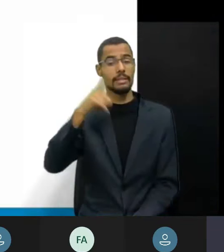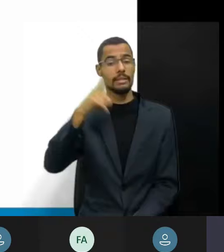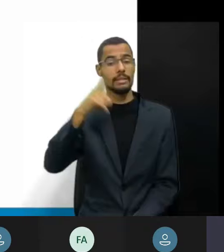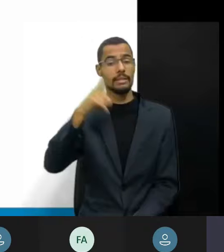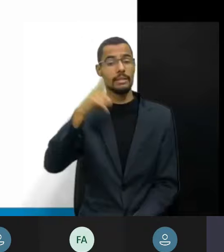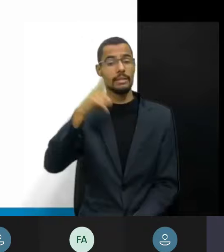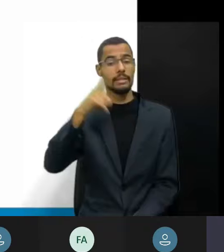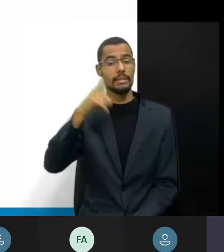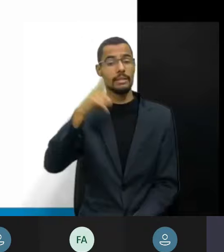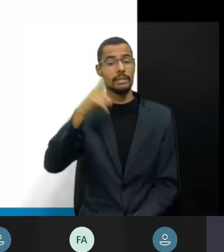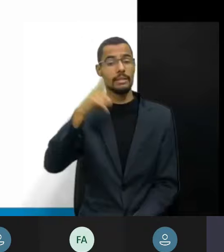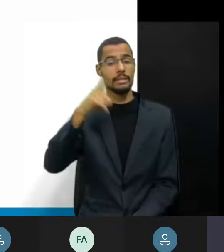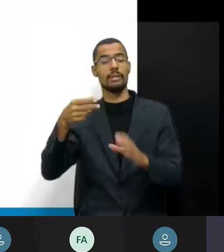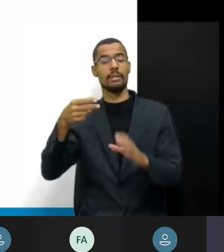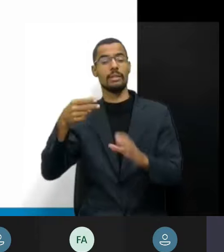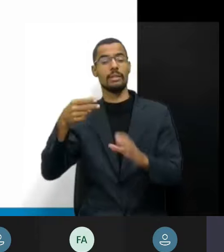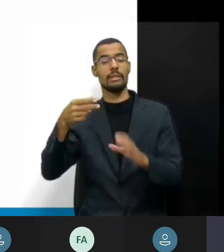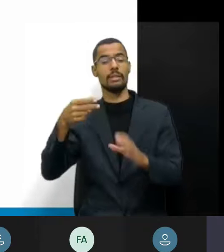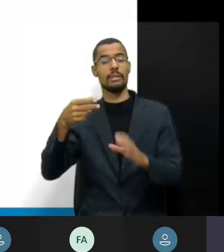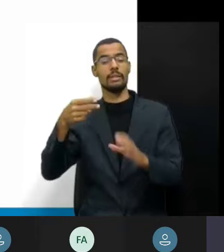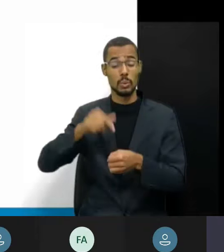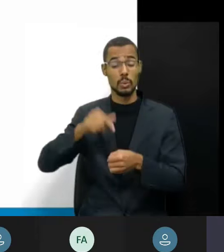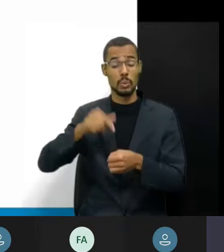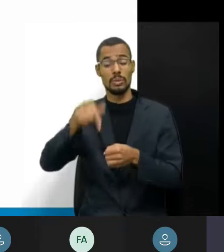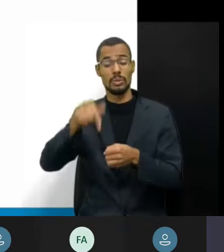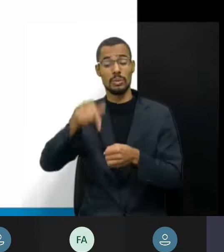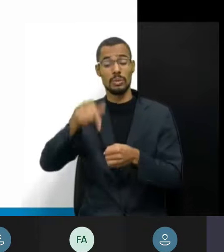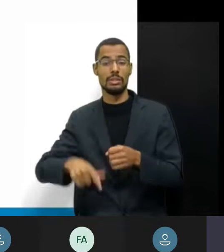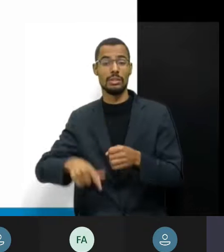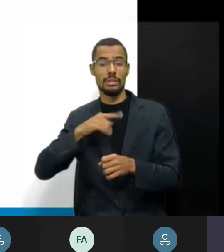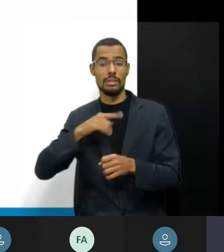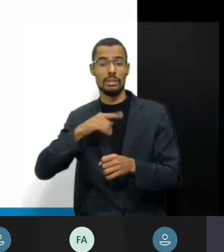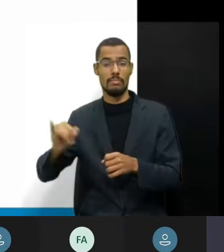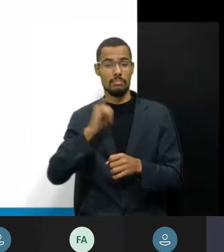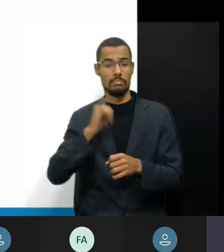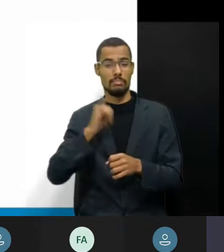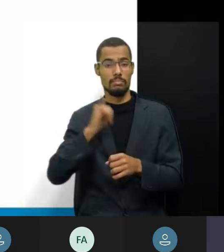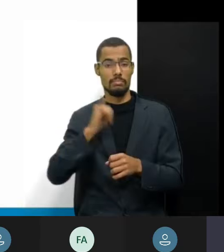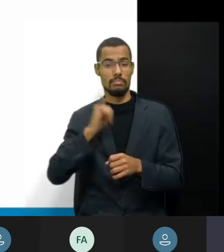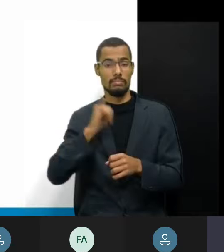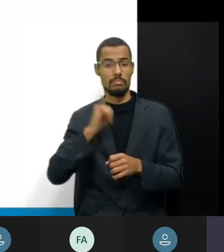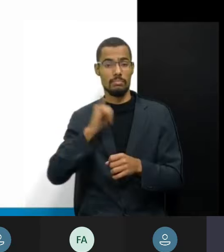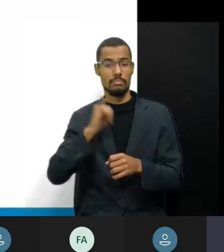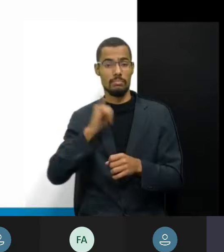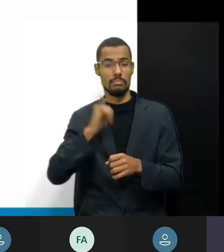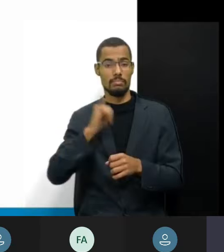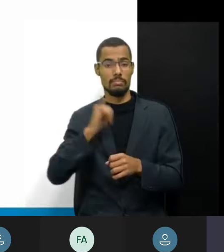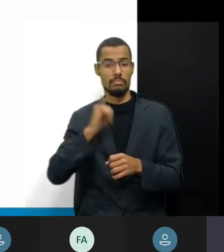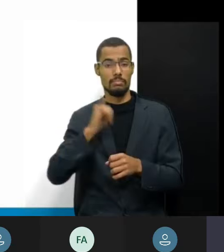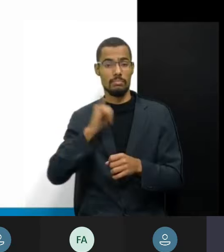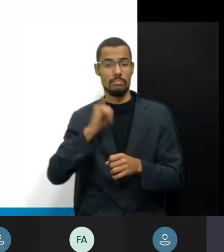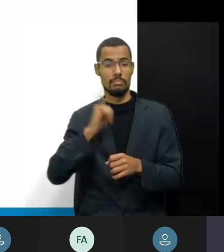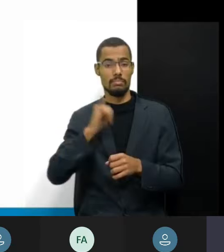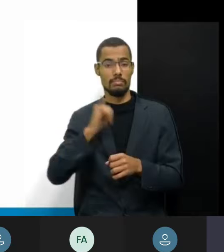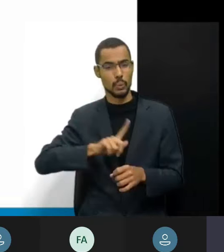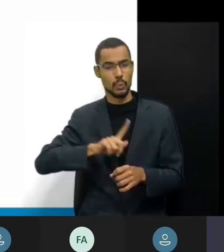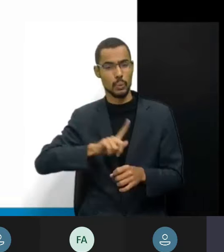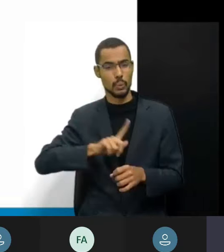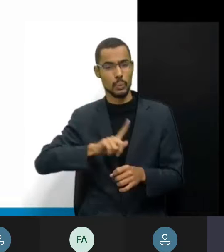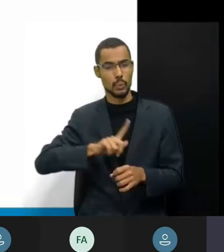demais regiões e estruturas celulares pela eosina, que tem coloração rosácea. Então, nós vamos observar